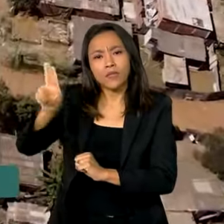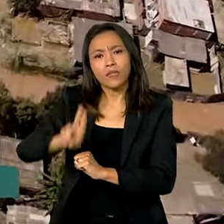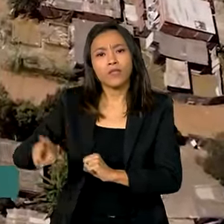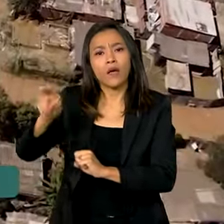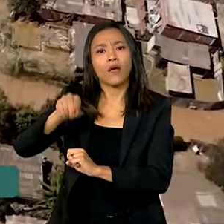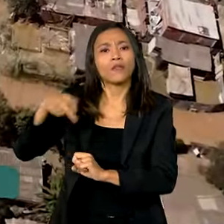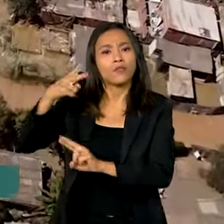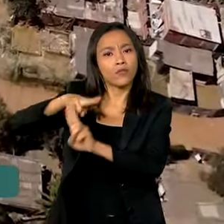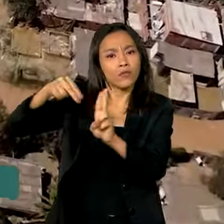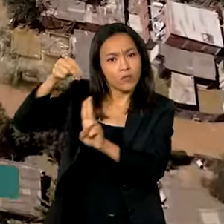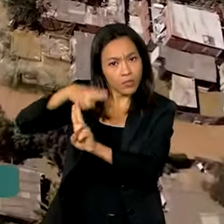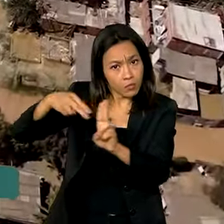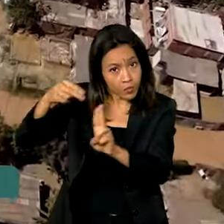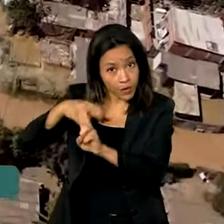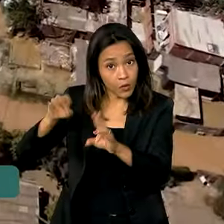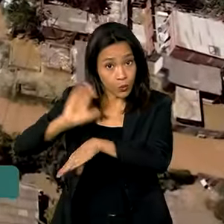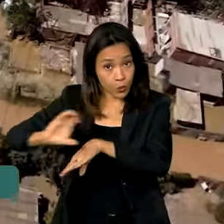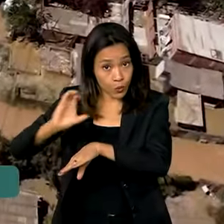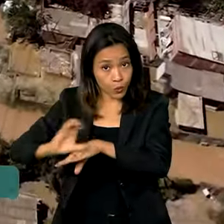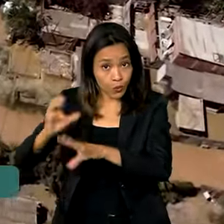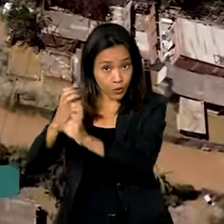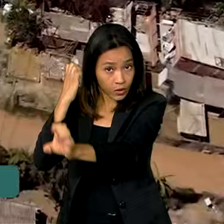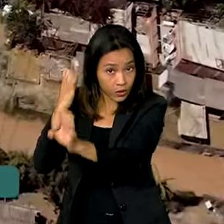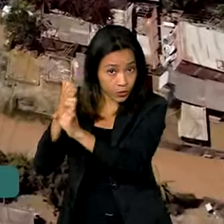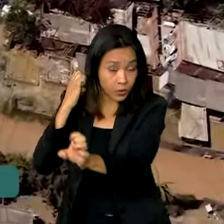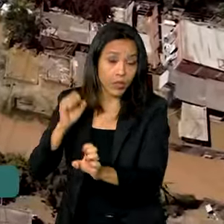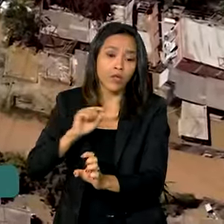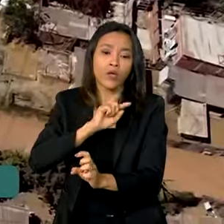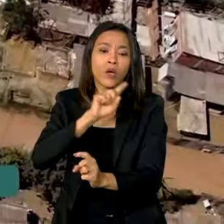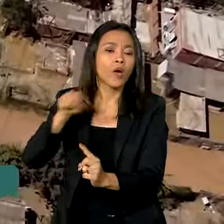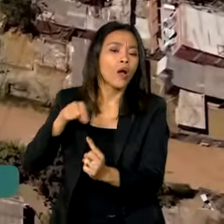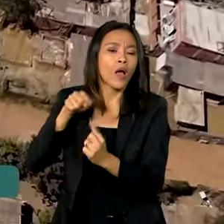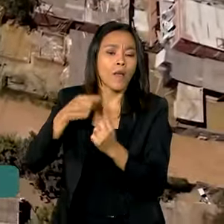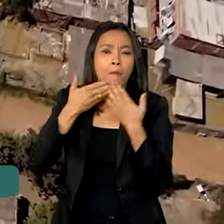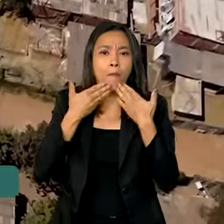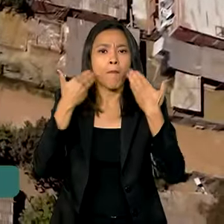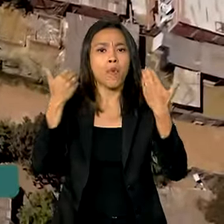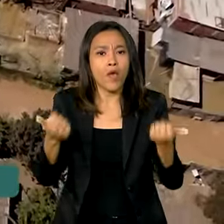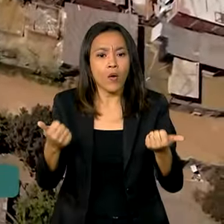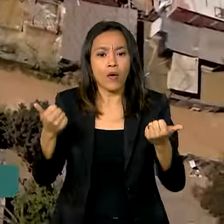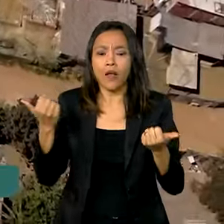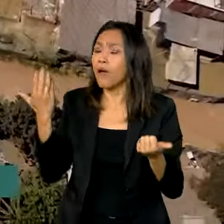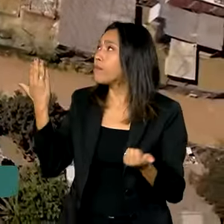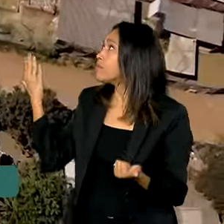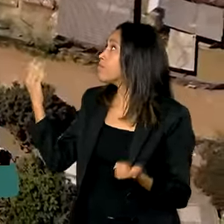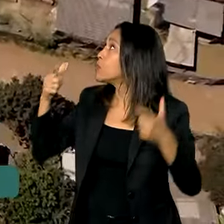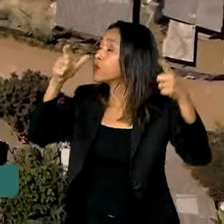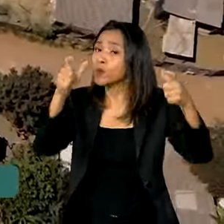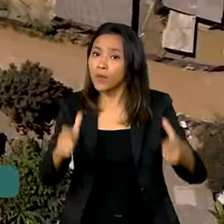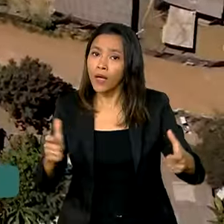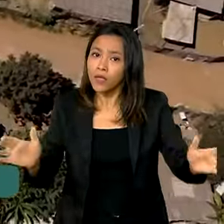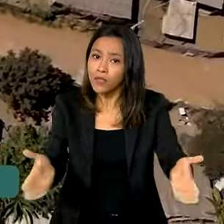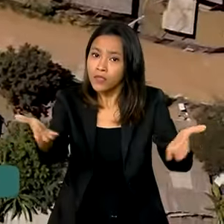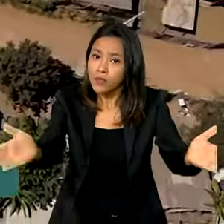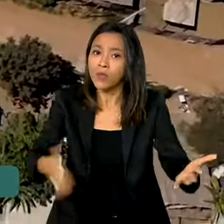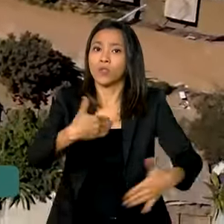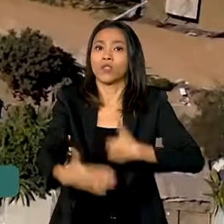Universidade de Brasília. O projeto visa melhorar a infraestrutura e promover o desenvolvimento